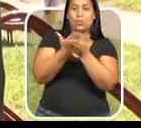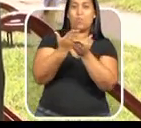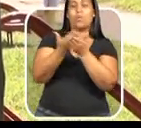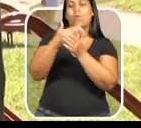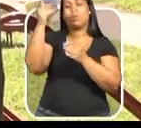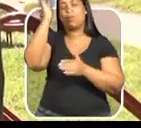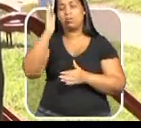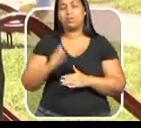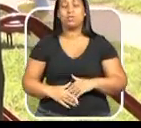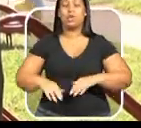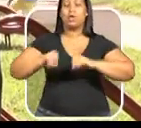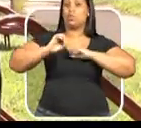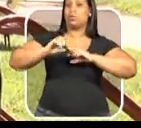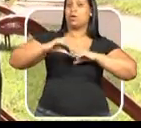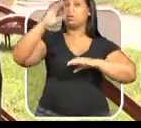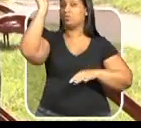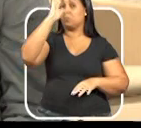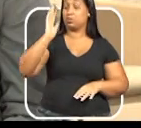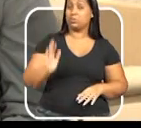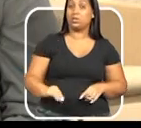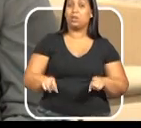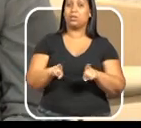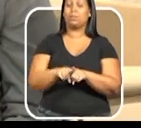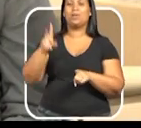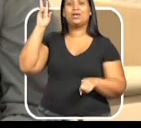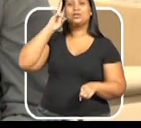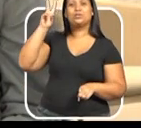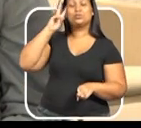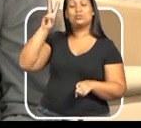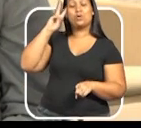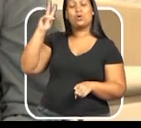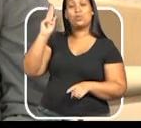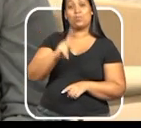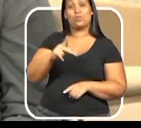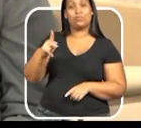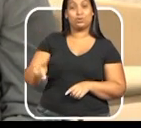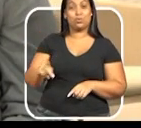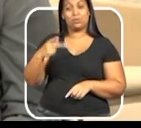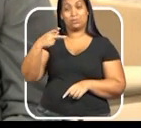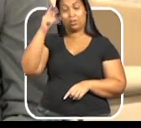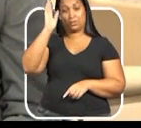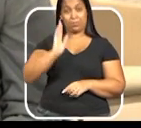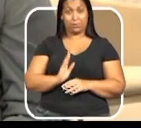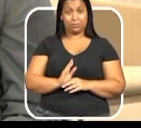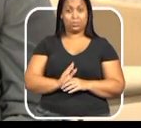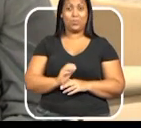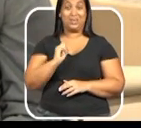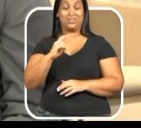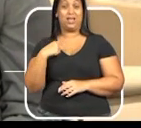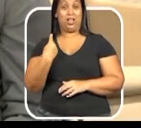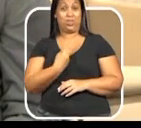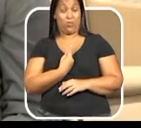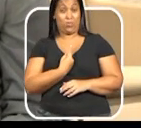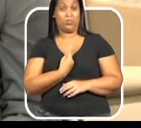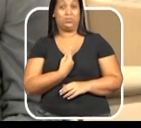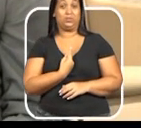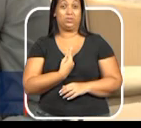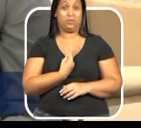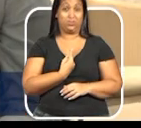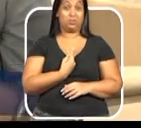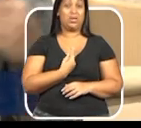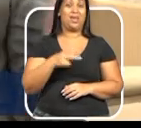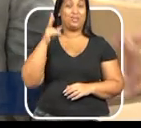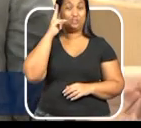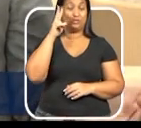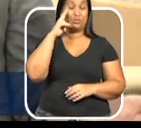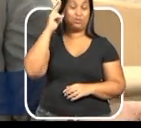história da educação brasileira e a própria história da formação de professores no Brasil, se a gente pegar como recorte